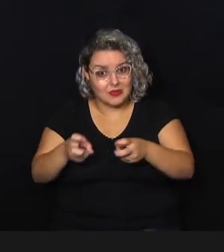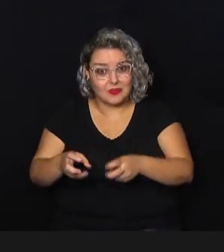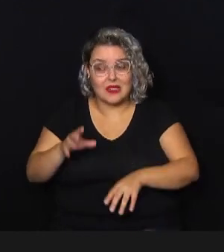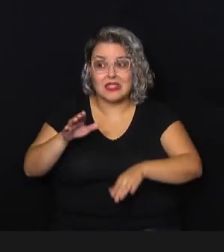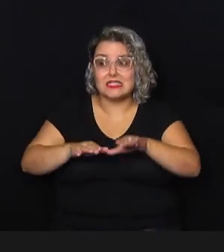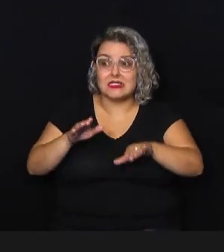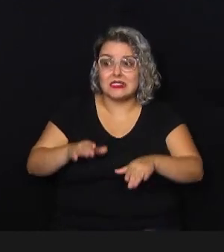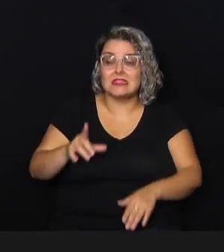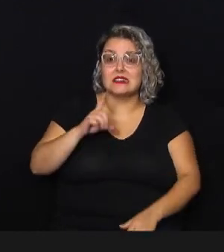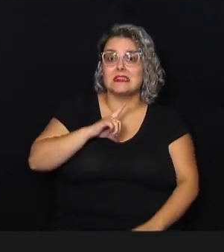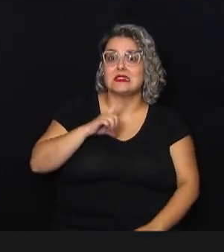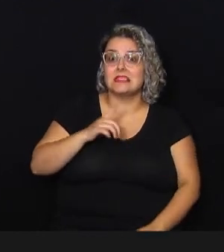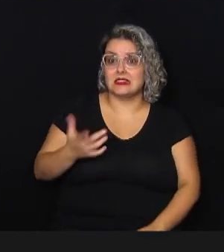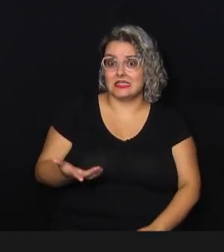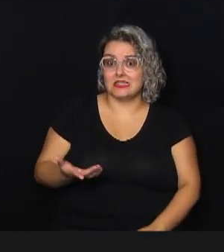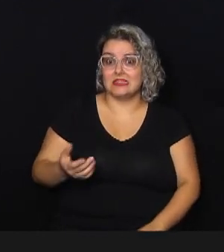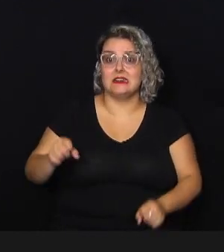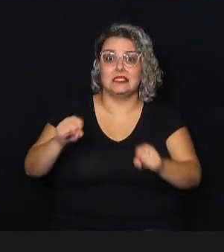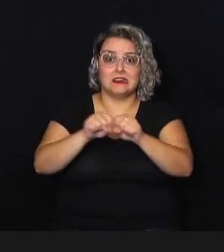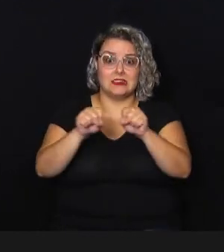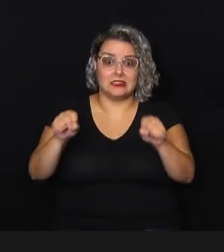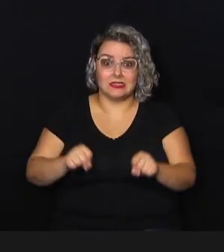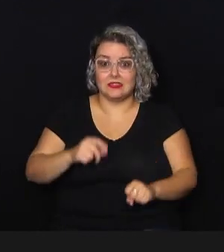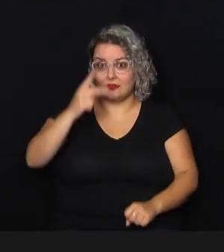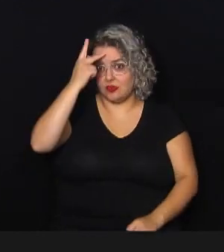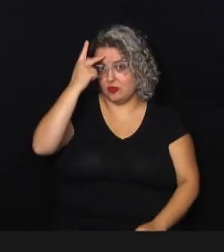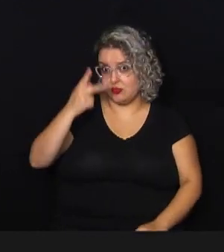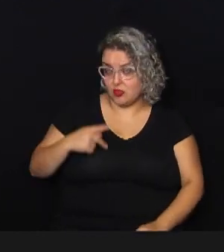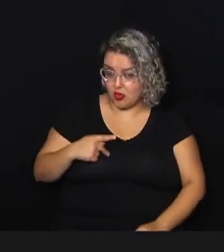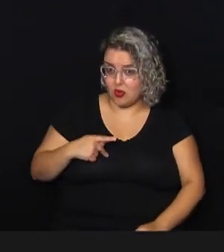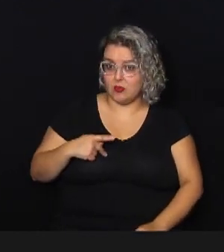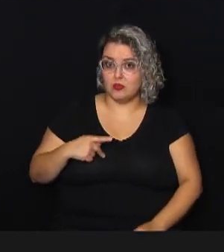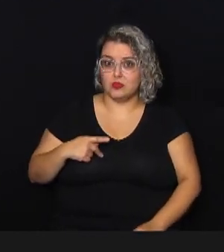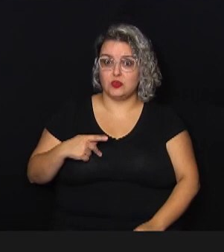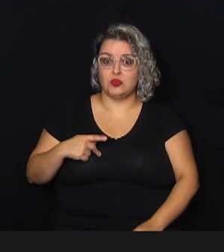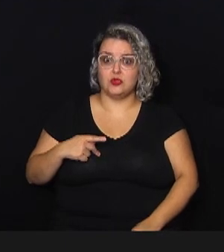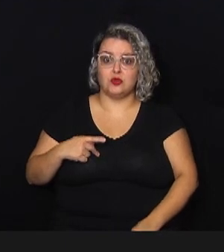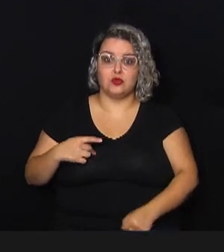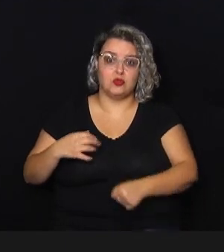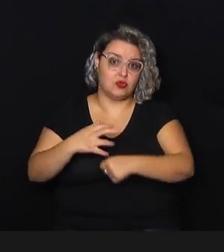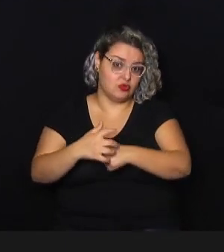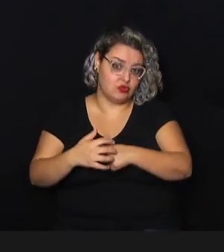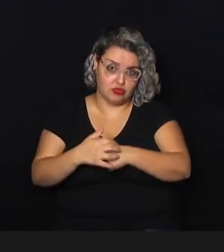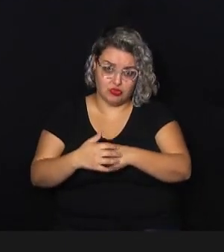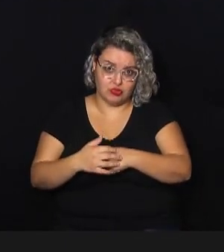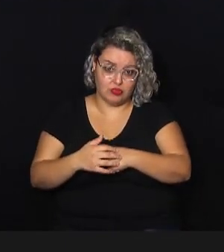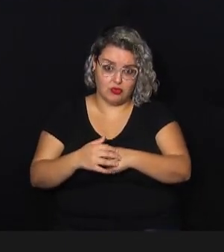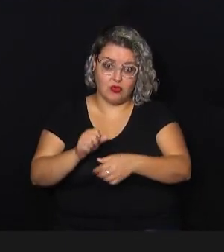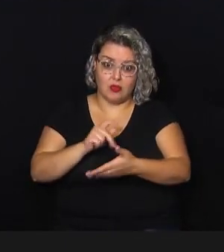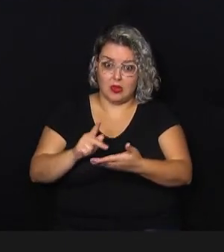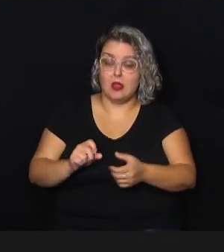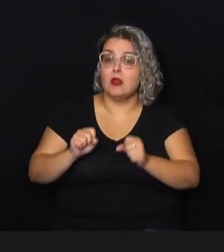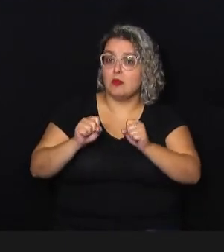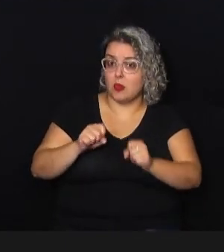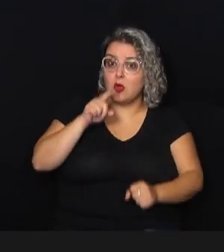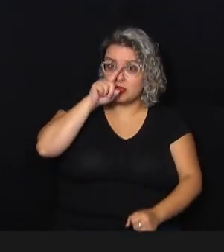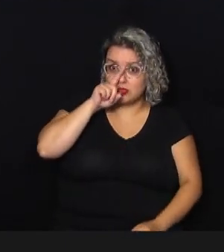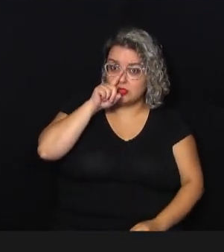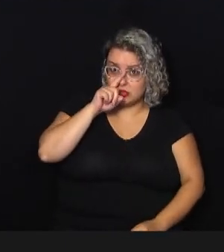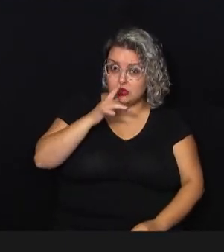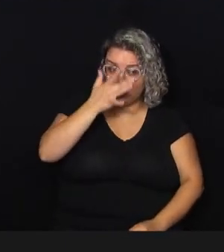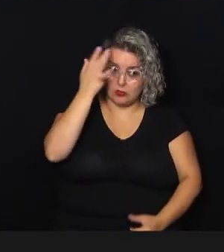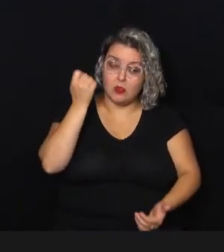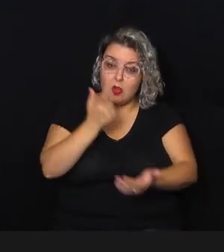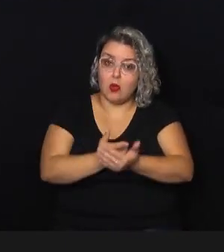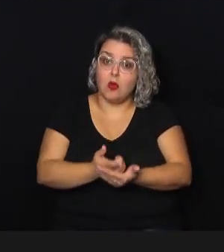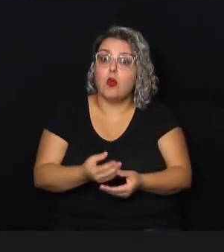possuem sistemas, softwares, aplicativos que podem colocar em risco o consumidor. Em risco como? Por